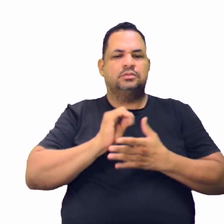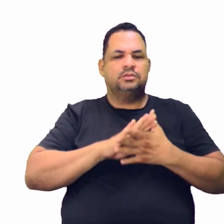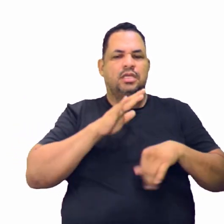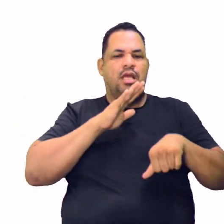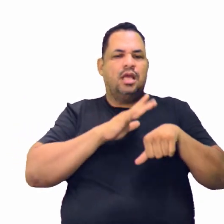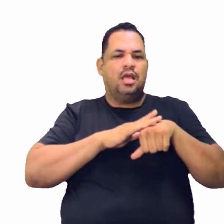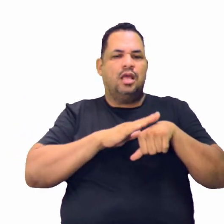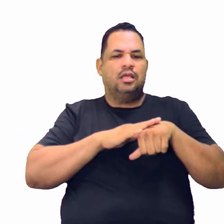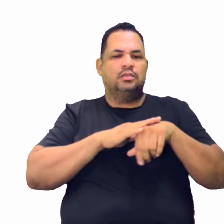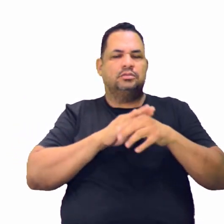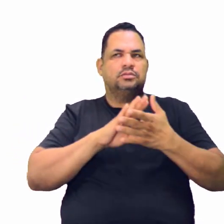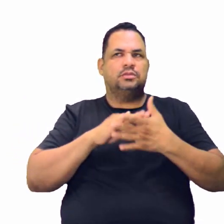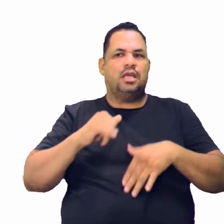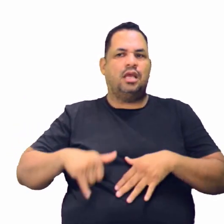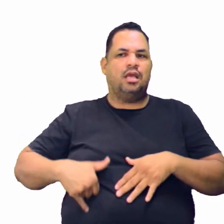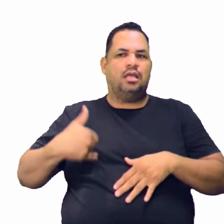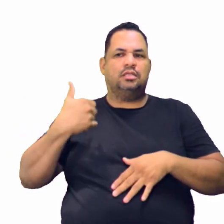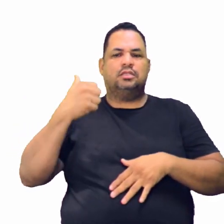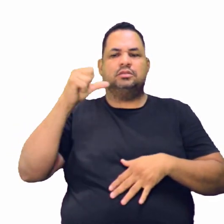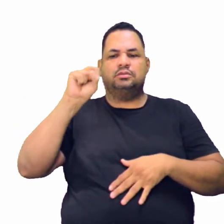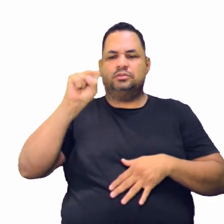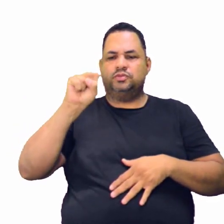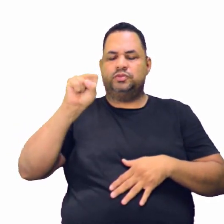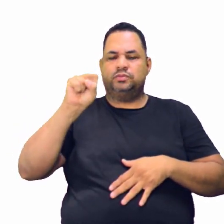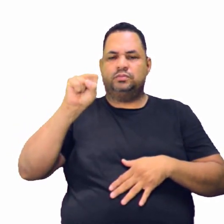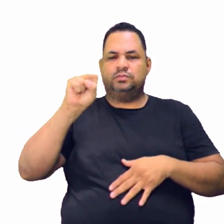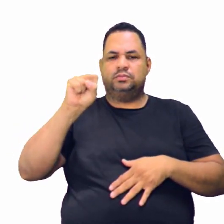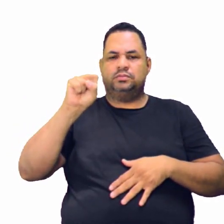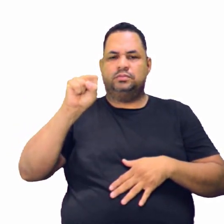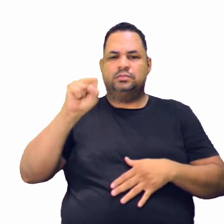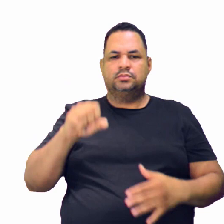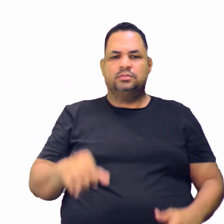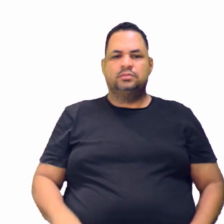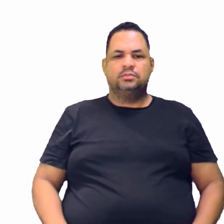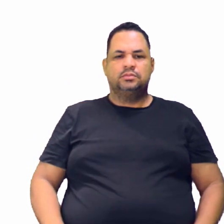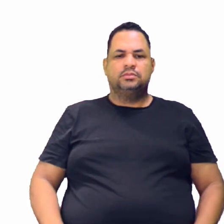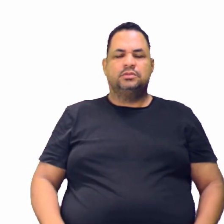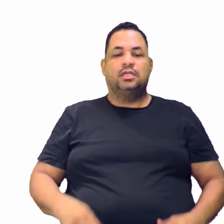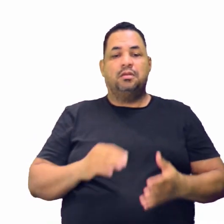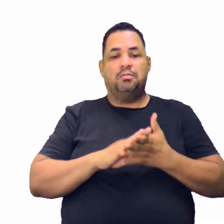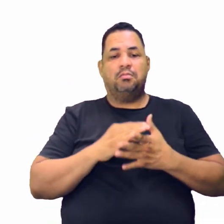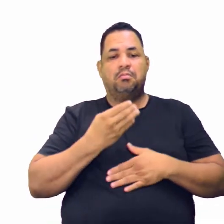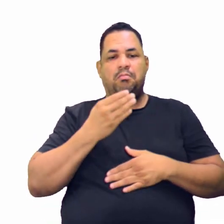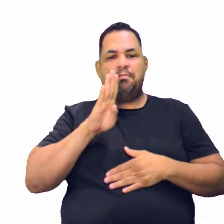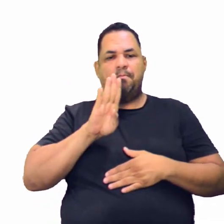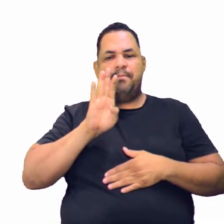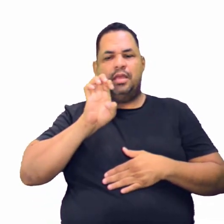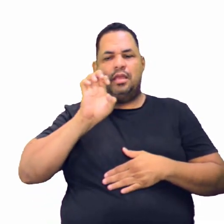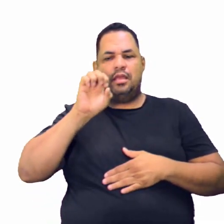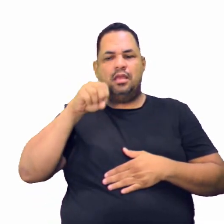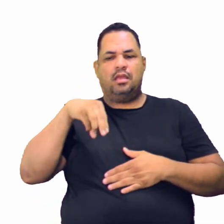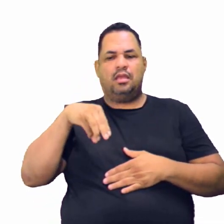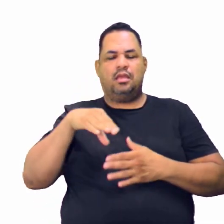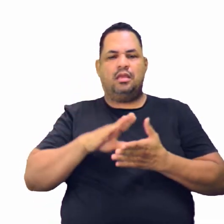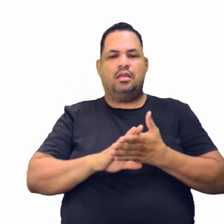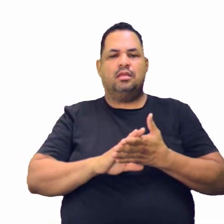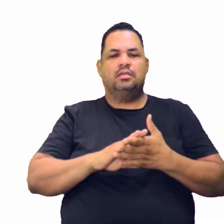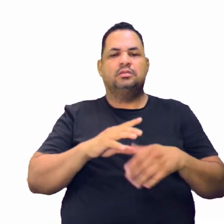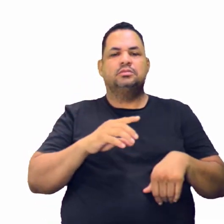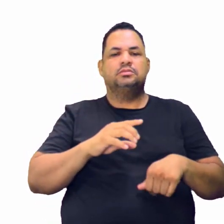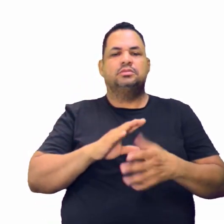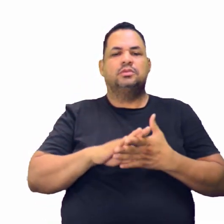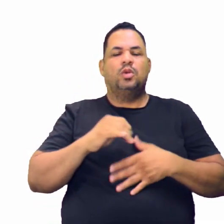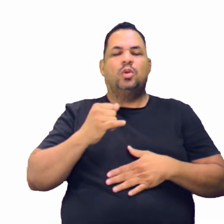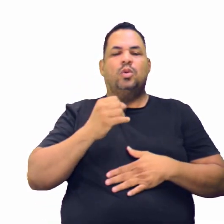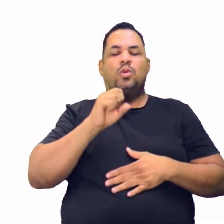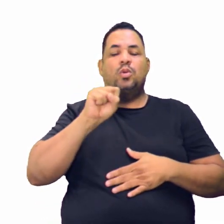os 8 anos de idade. Ele sofre deste bem desde os 8